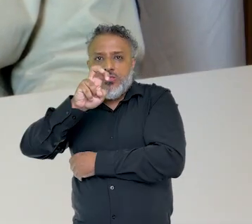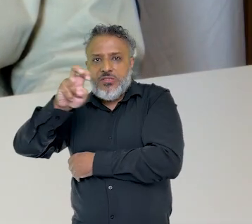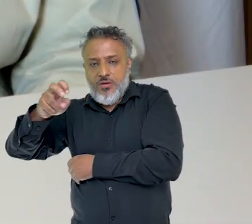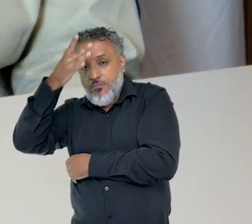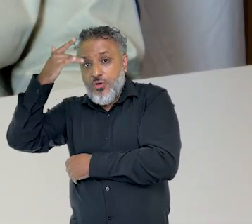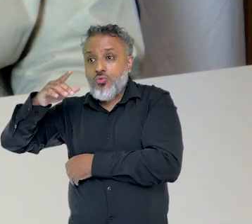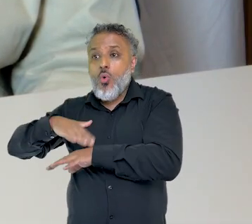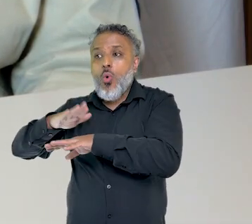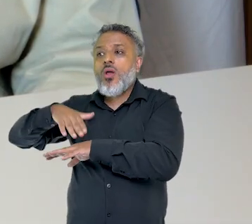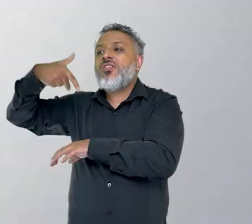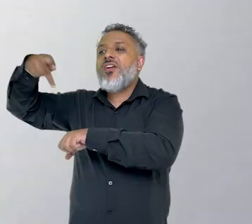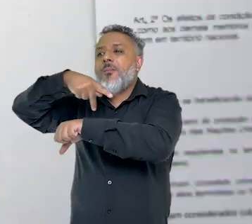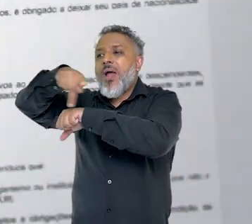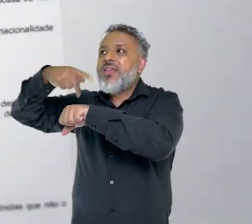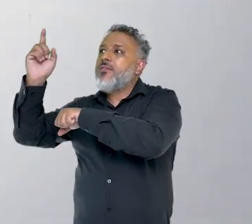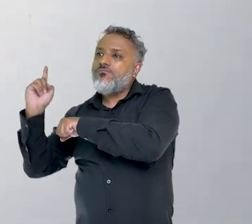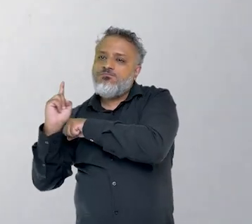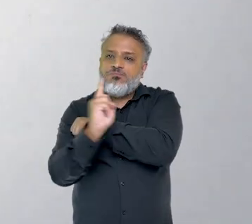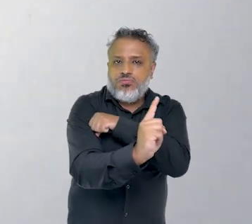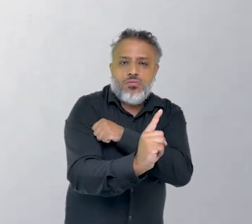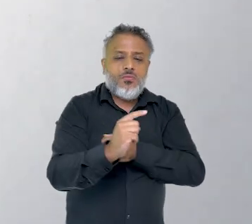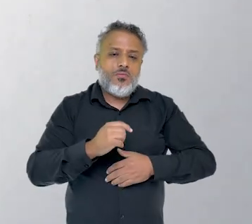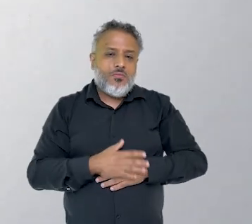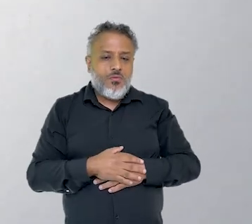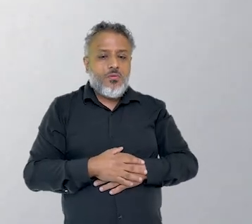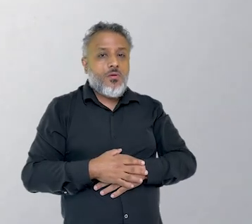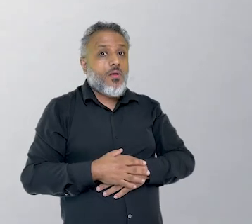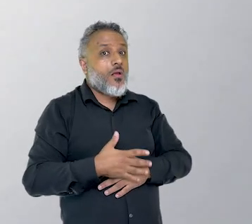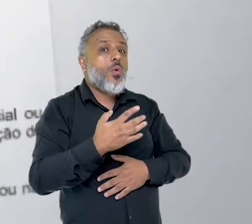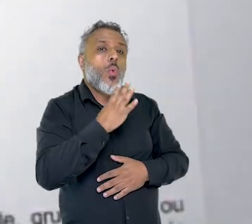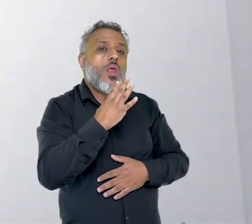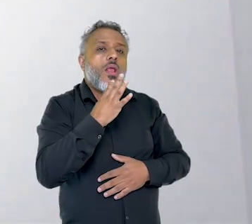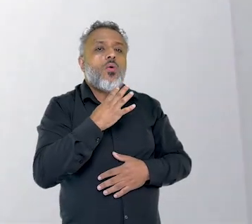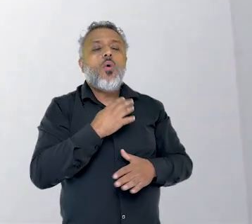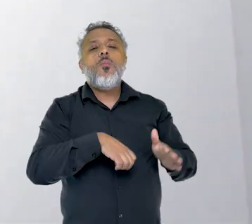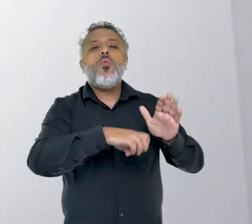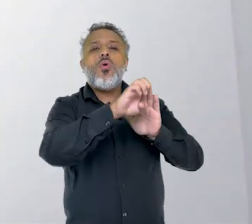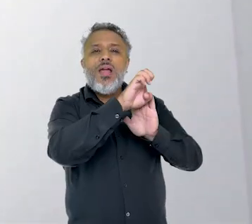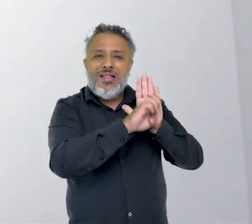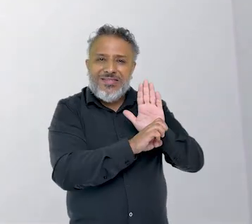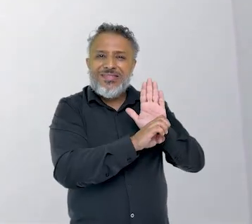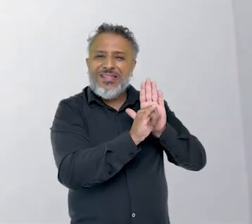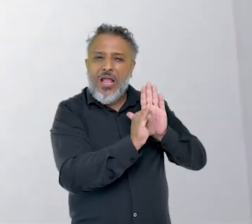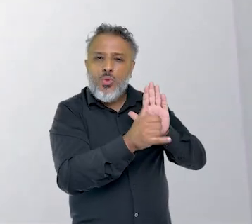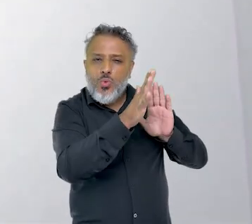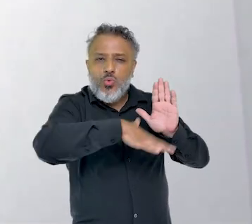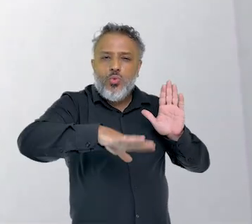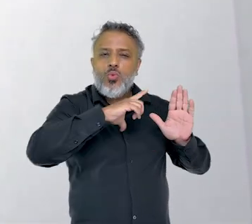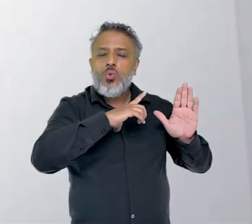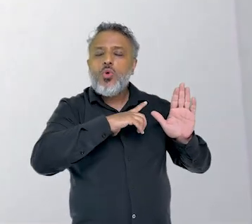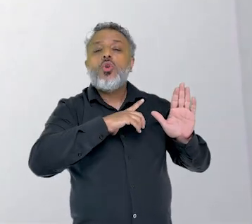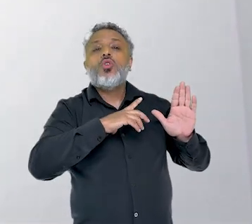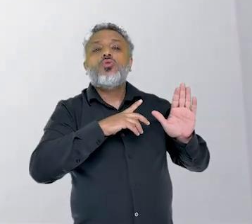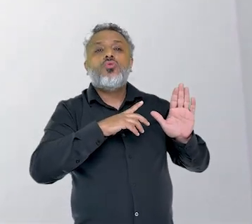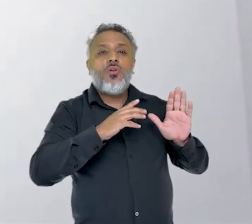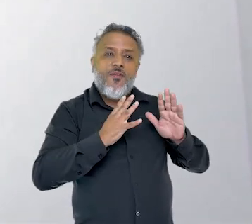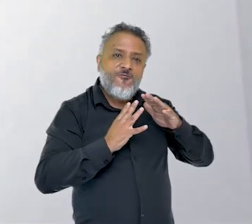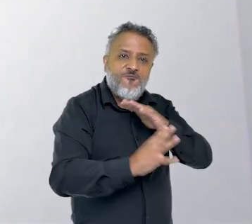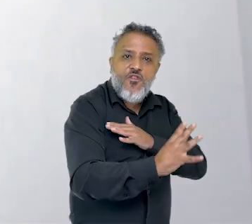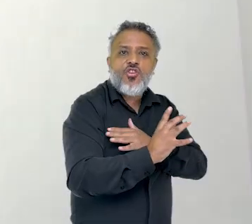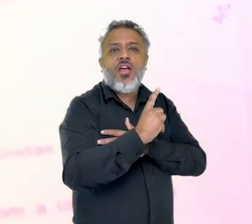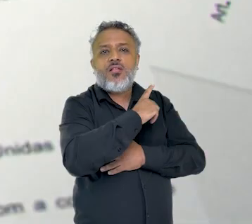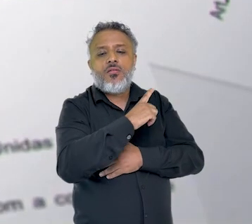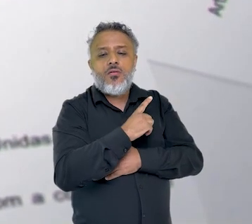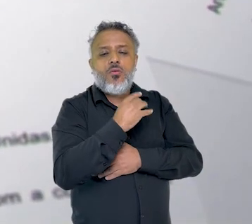nesse contexto de migração mais amplo. Conhecida como Estatuto dos Refugiados, a Lei 9474, de